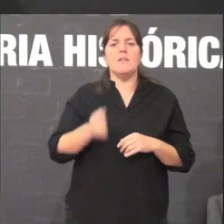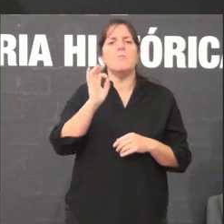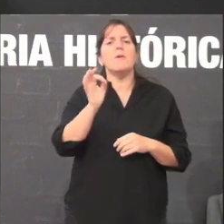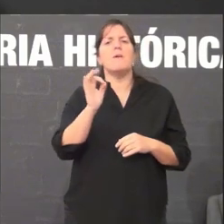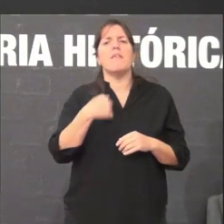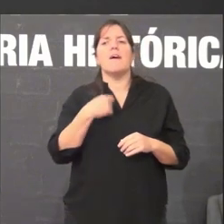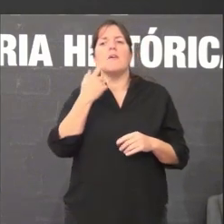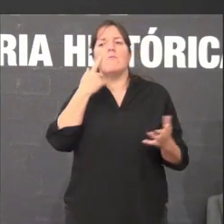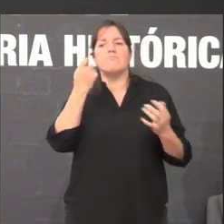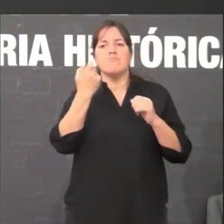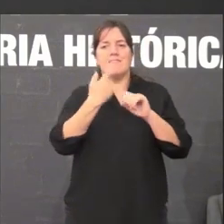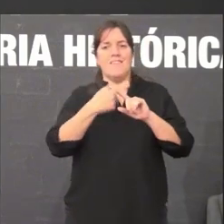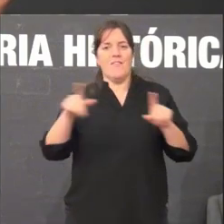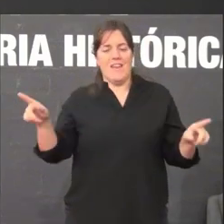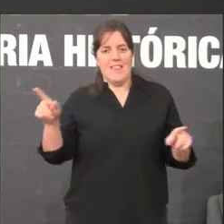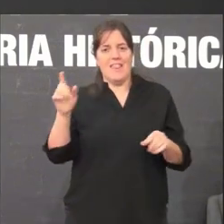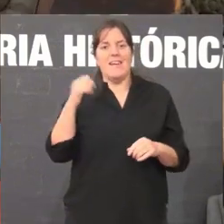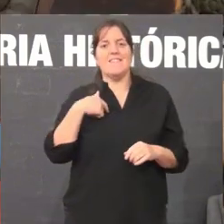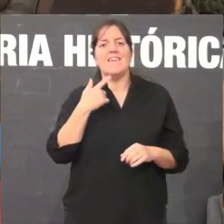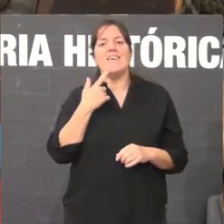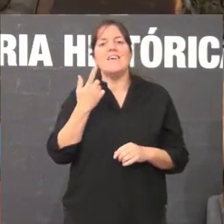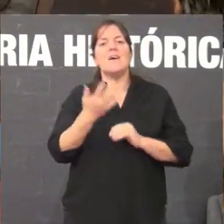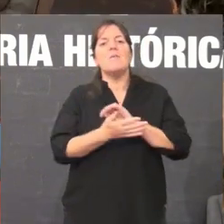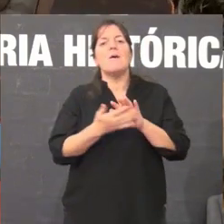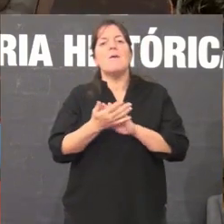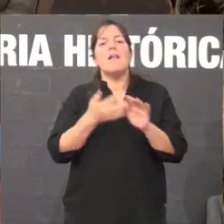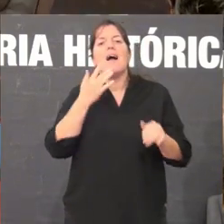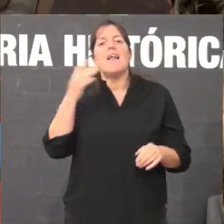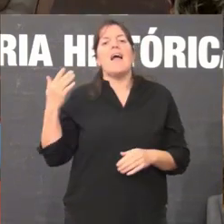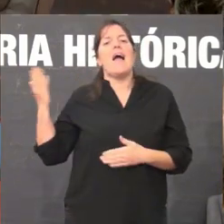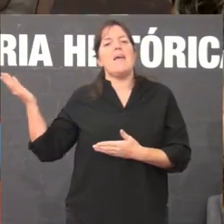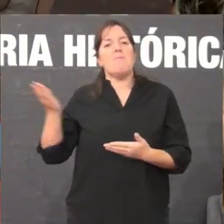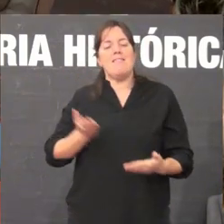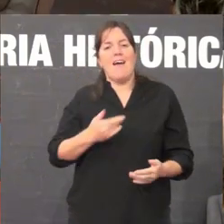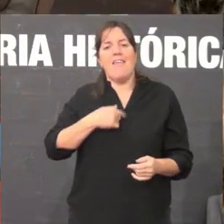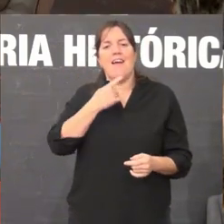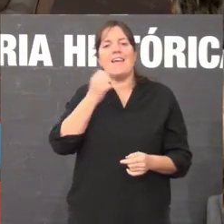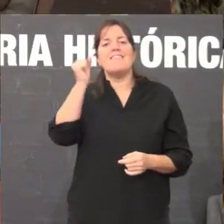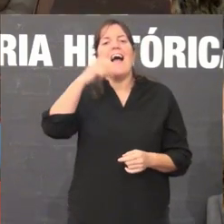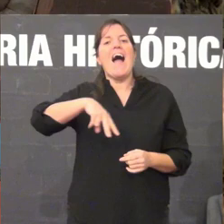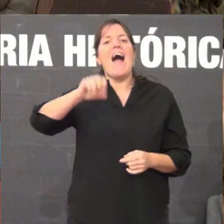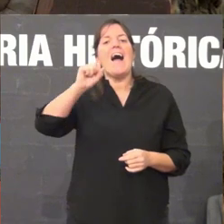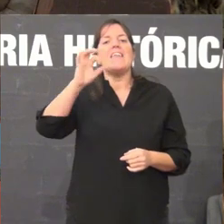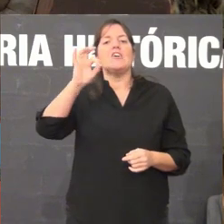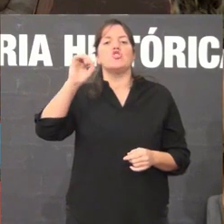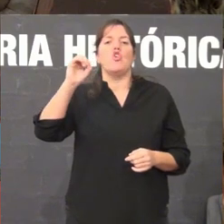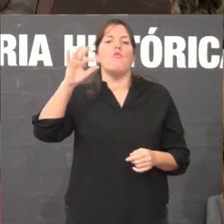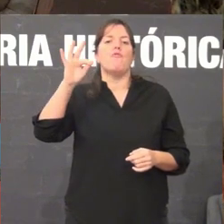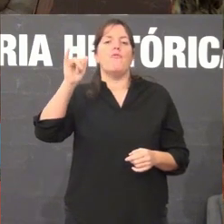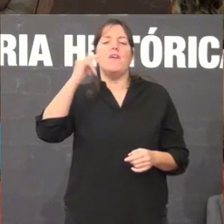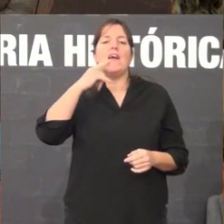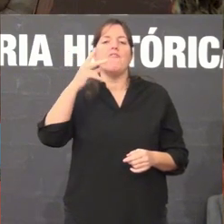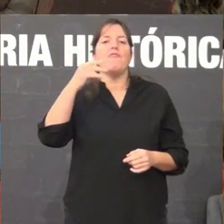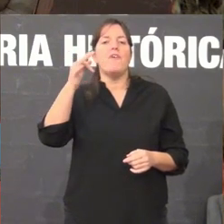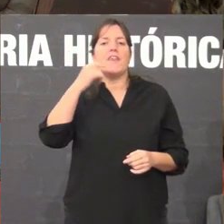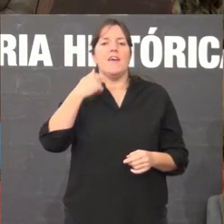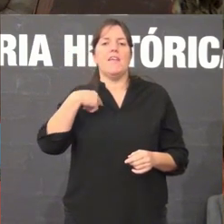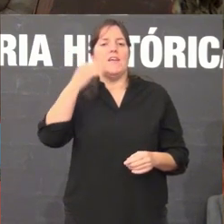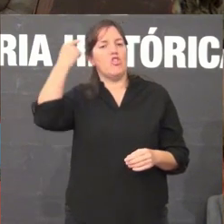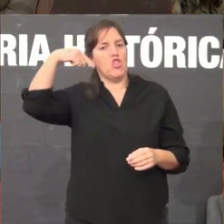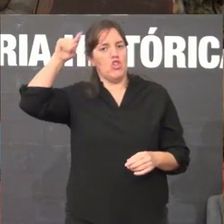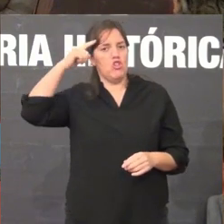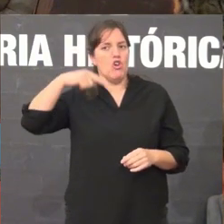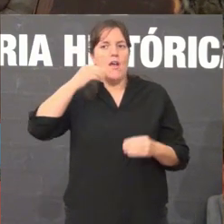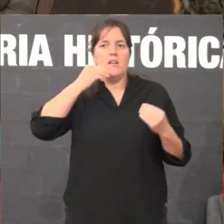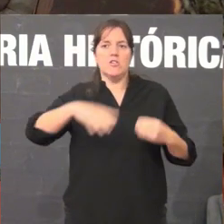houbo diferencias, e diso nos vai a falar a seguinte invitada, que é Ana Sofía Ferreira. Ela é doutora en Historia pola Universidade